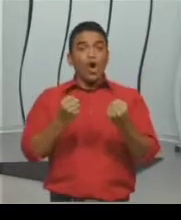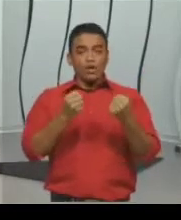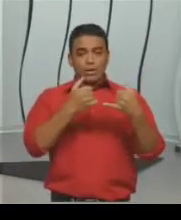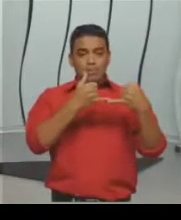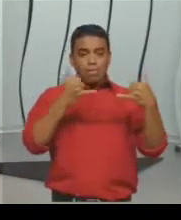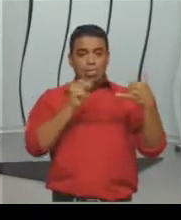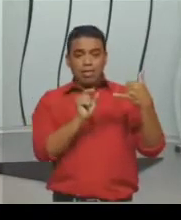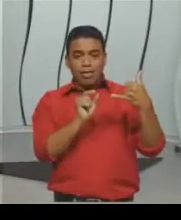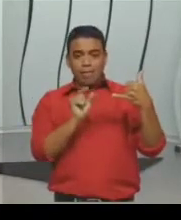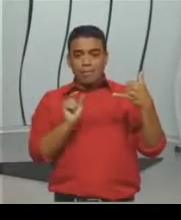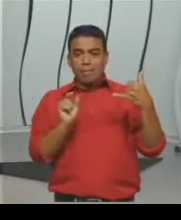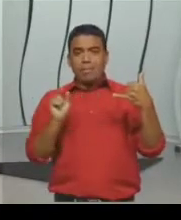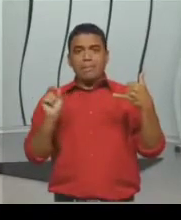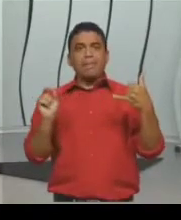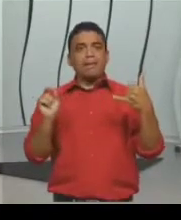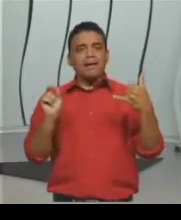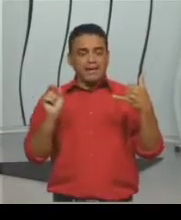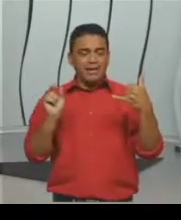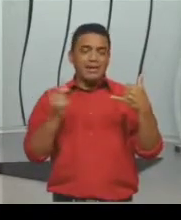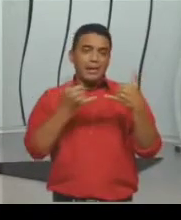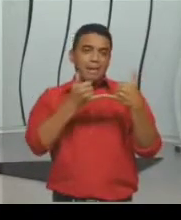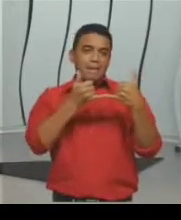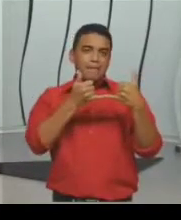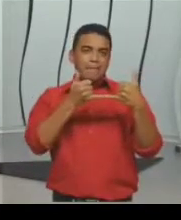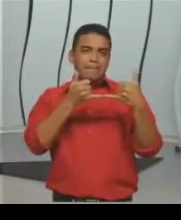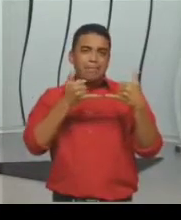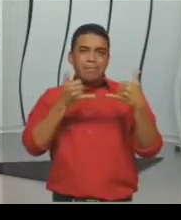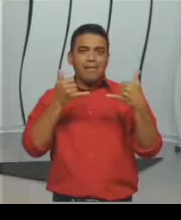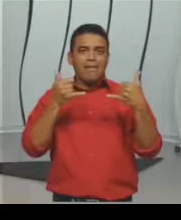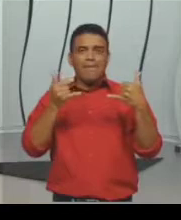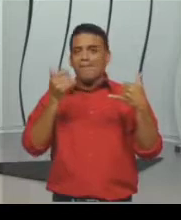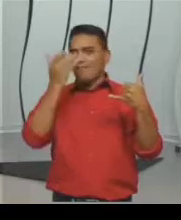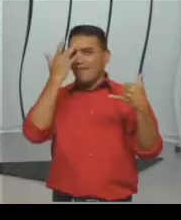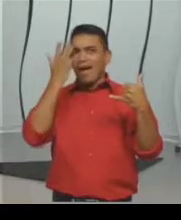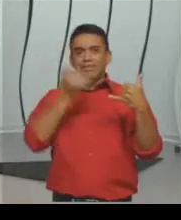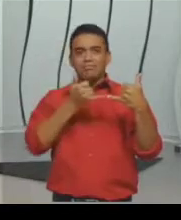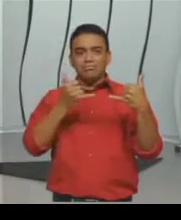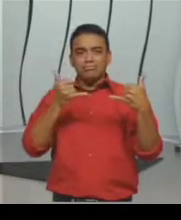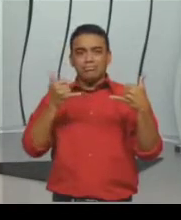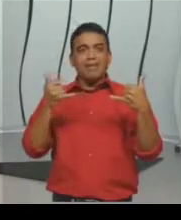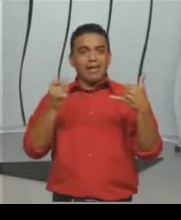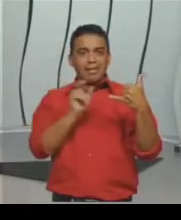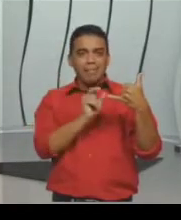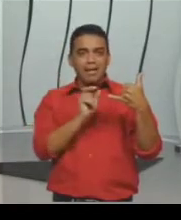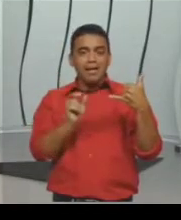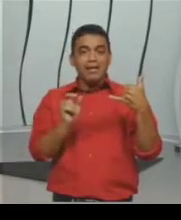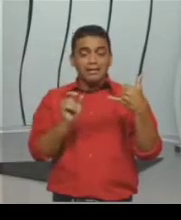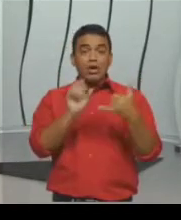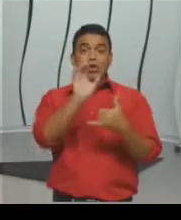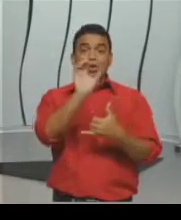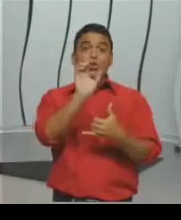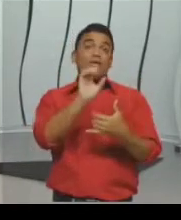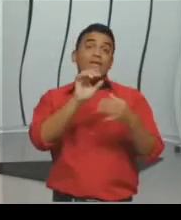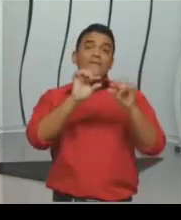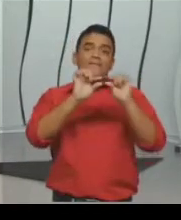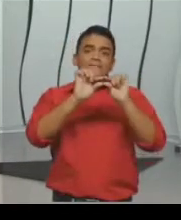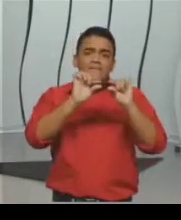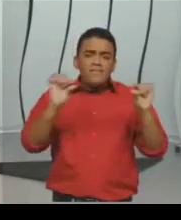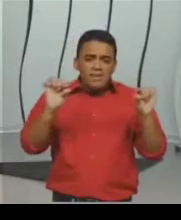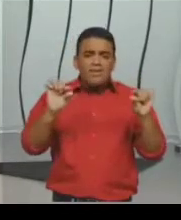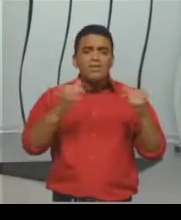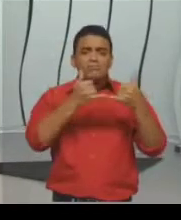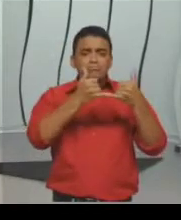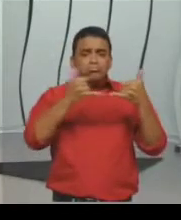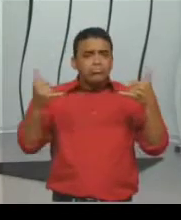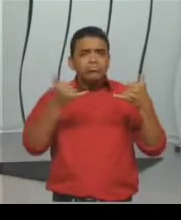corrente elétrica. Então, essa corrente elétrica ela não vai passar tão facilmente quanto no condutor. No condutor, então, se imaginar um fio, a corrente elétrica